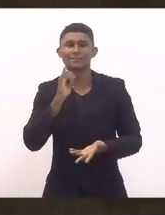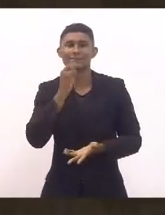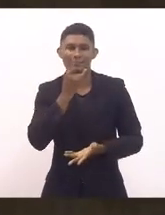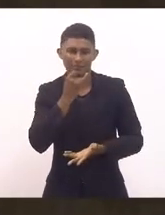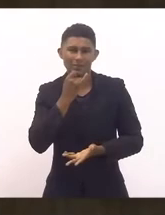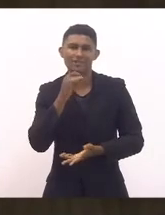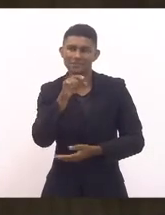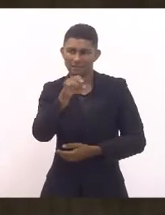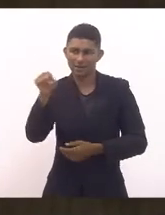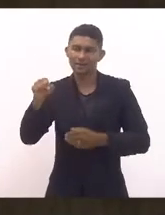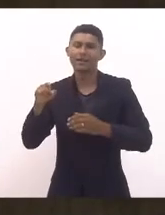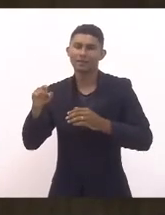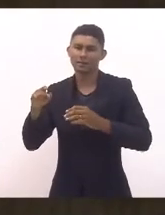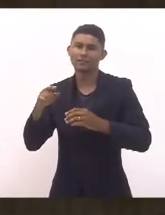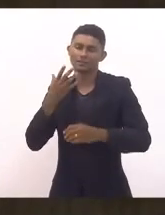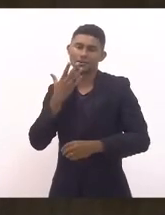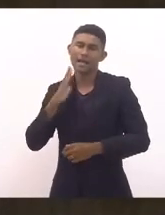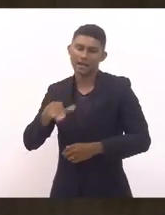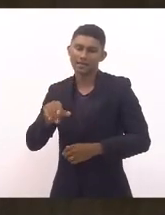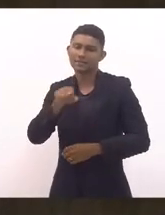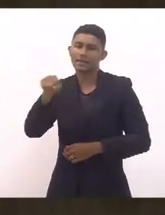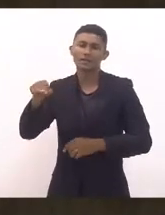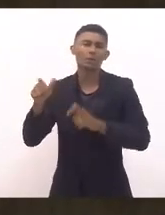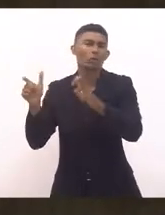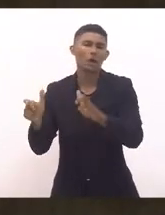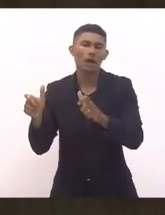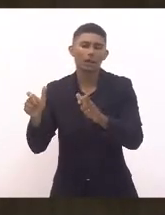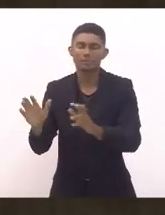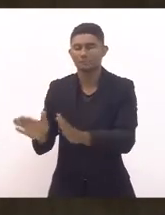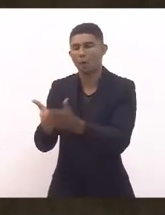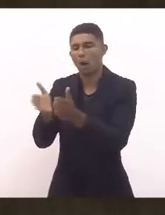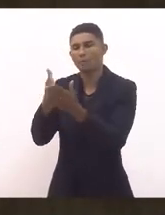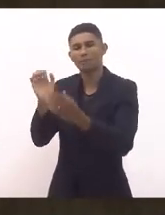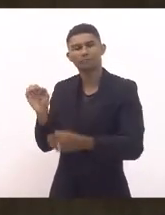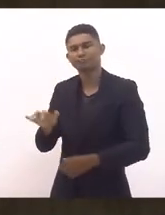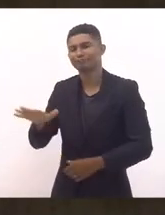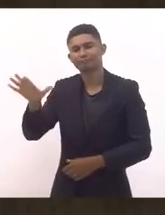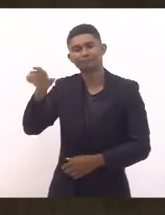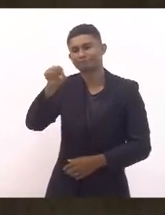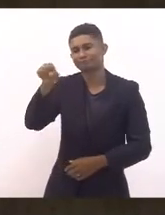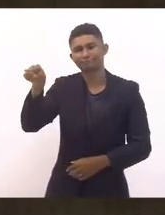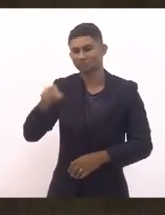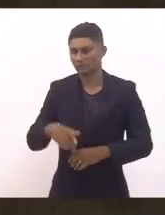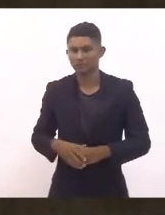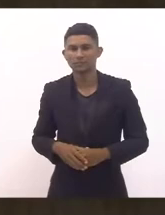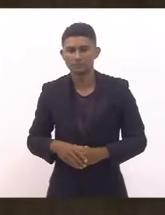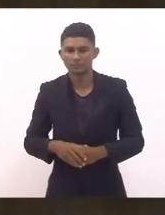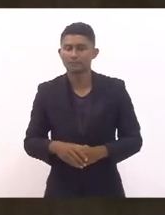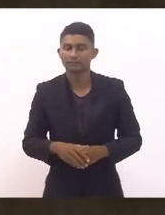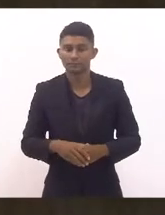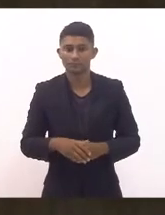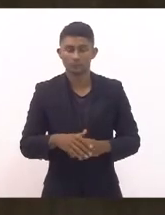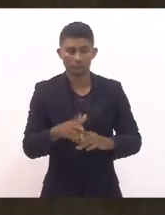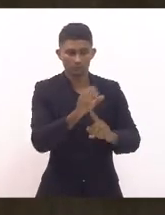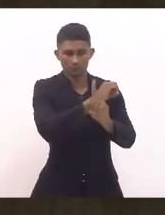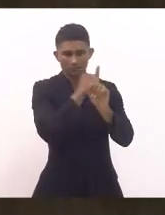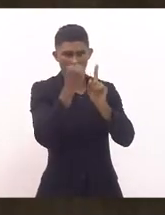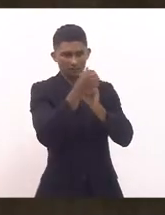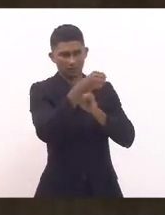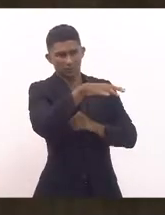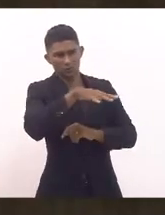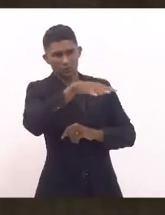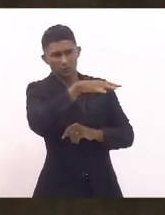CEP. Essas crianças, infelizmente, ocupam um espaço na sociedade onde a vida delas